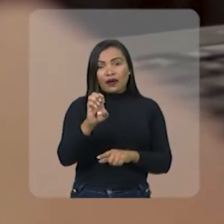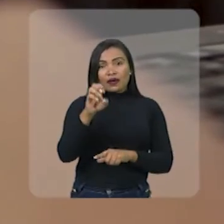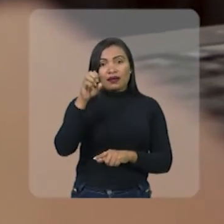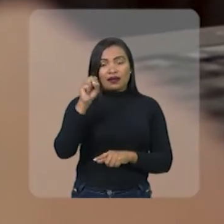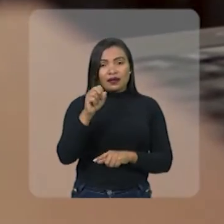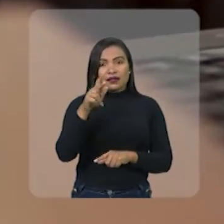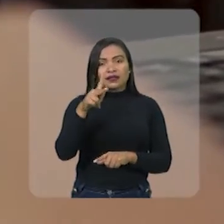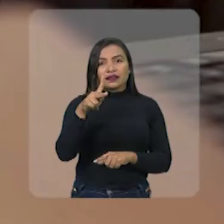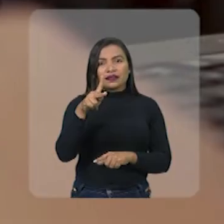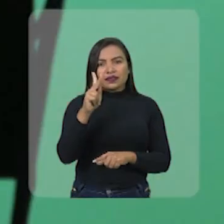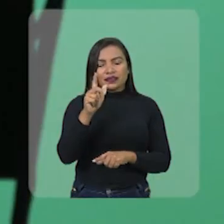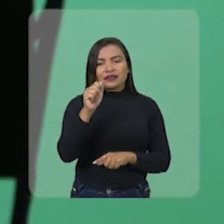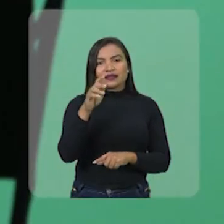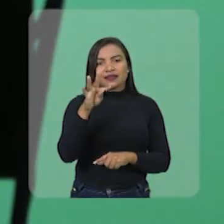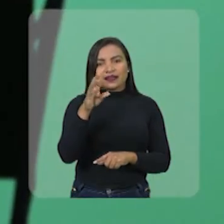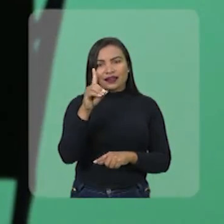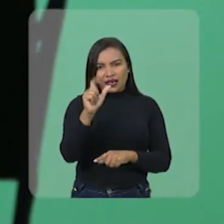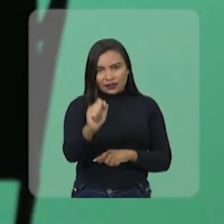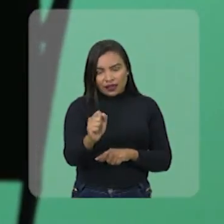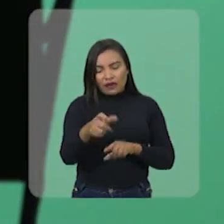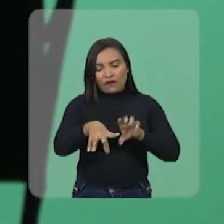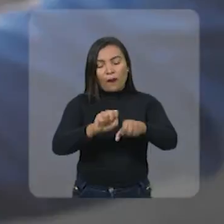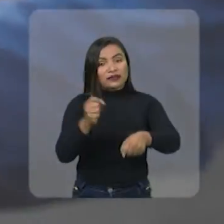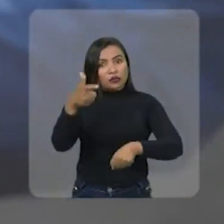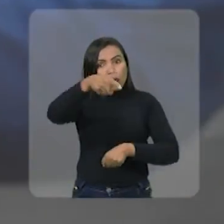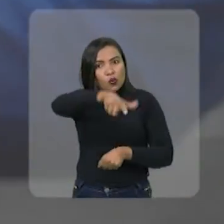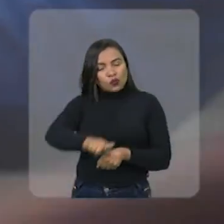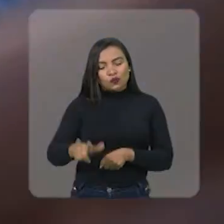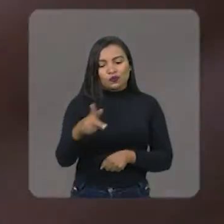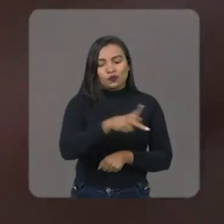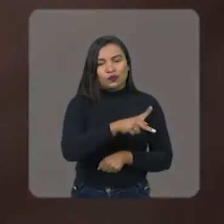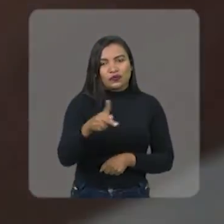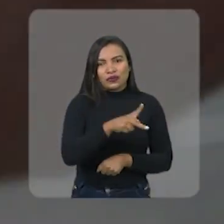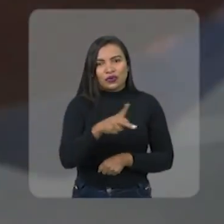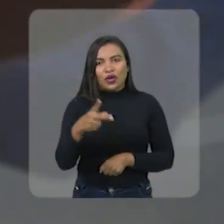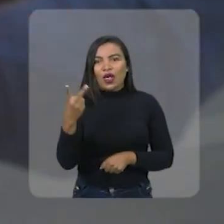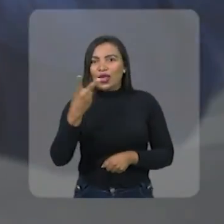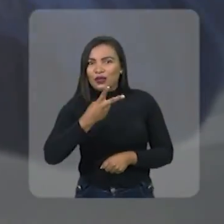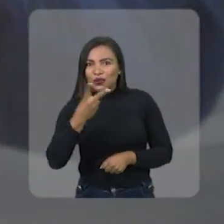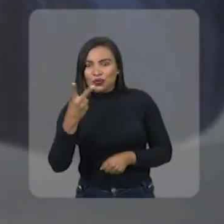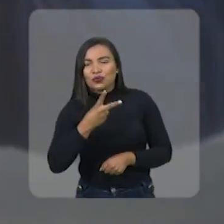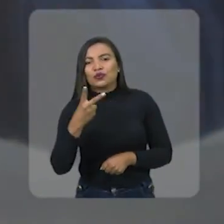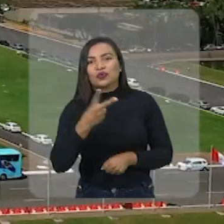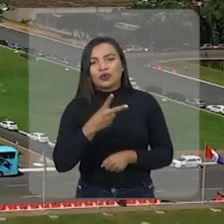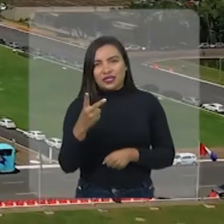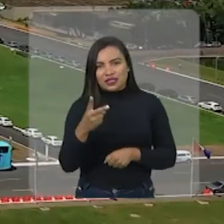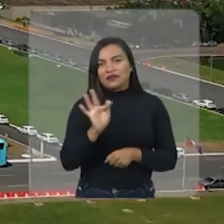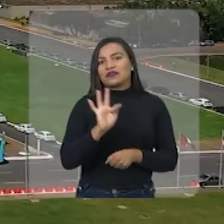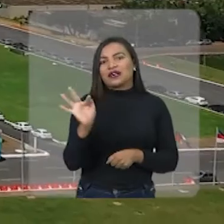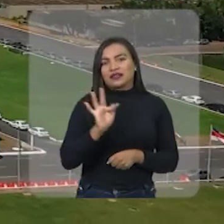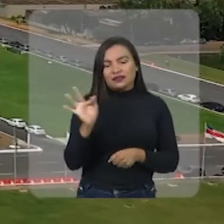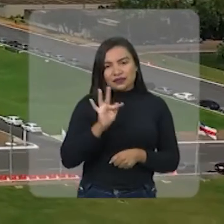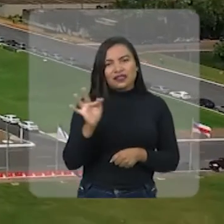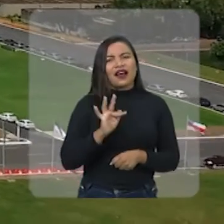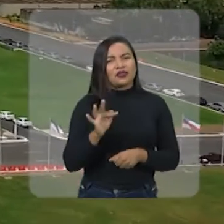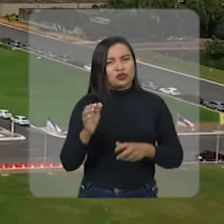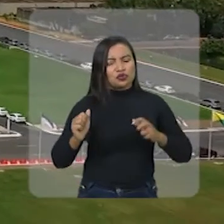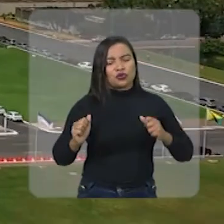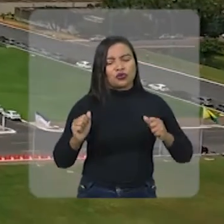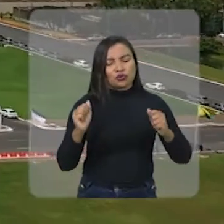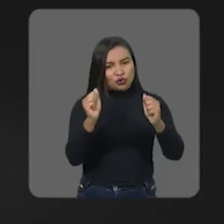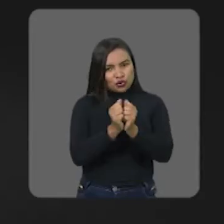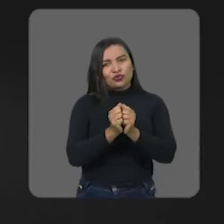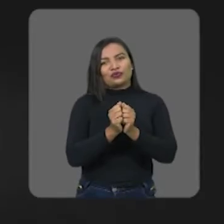da CAPES com a formação continuada de professores. Duas instituições por uma educação melhor e mais qualificada no